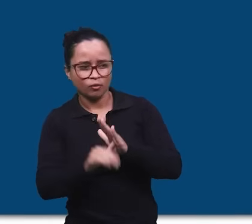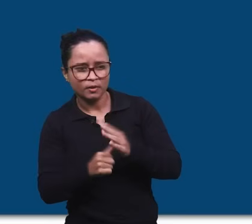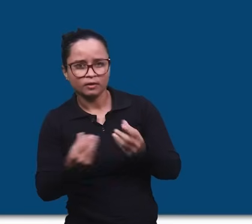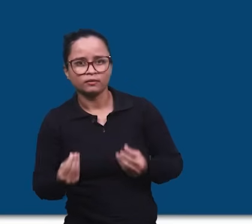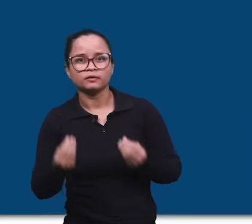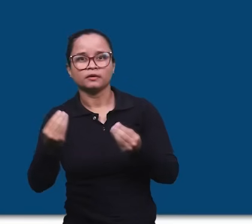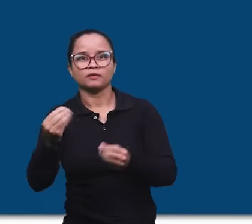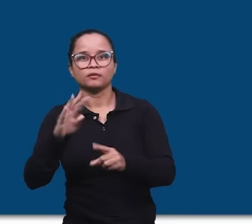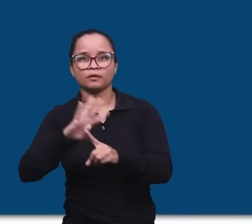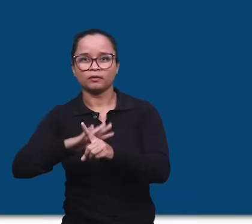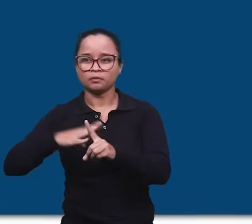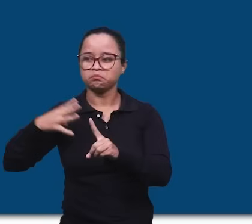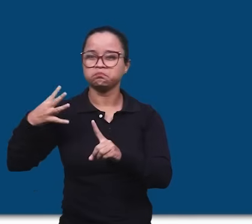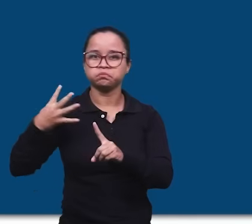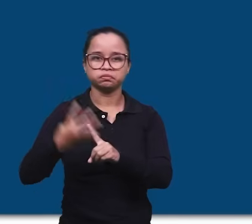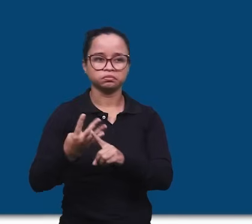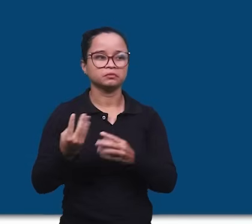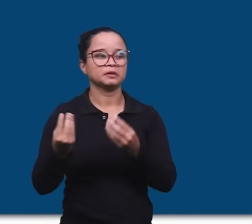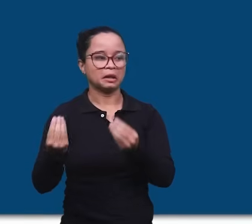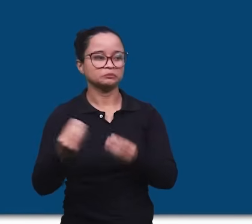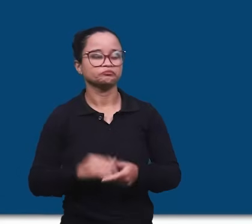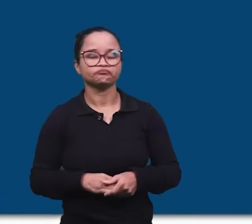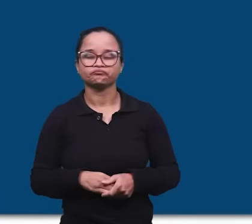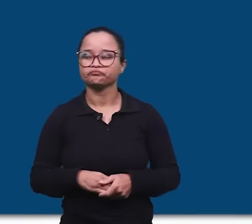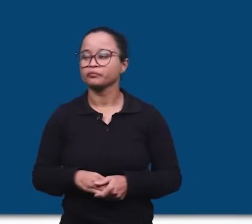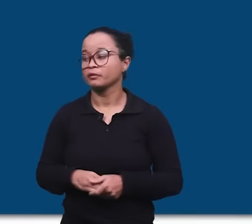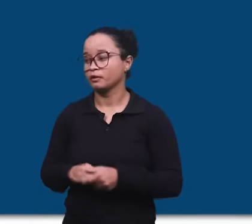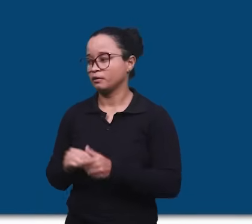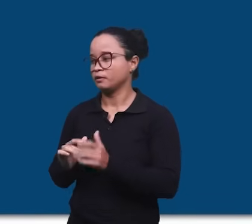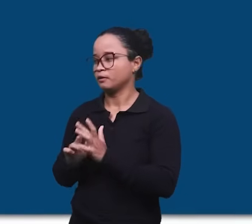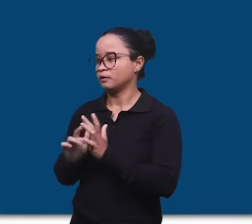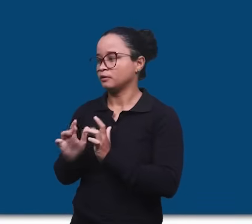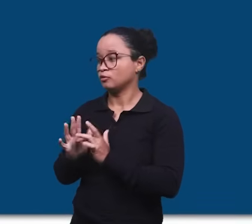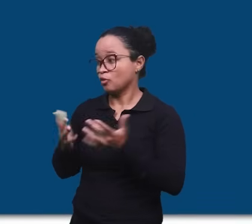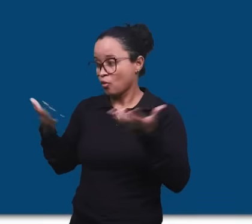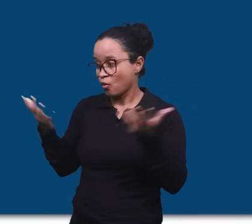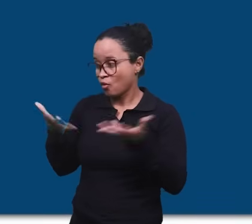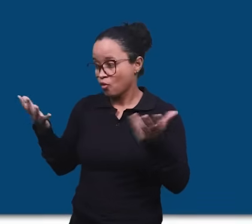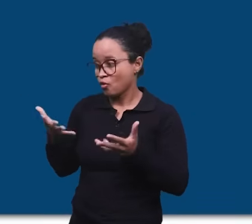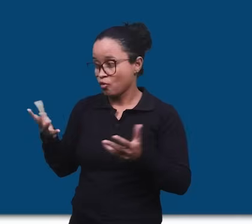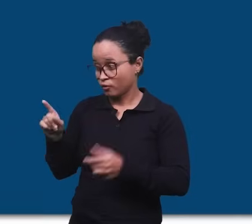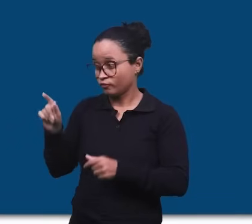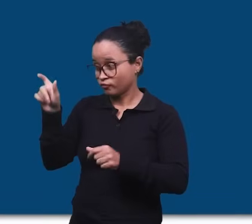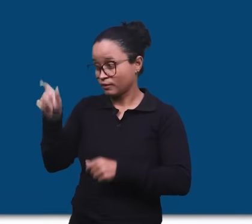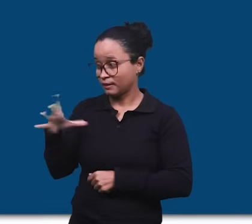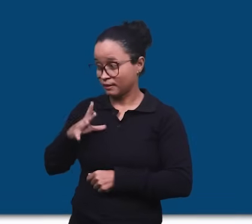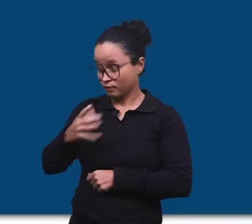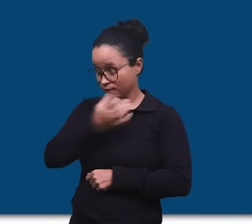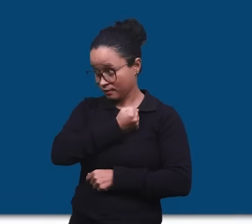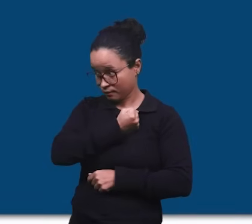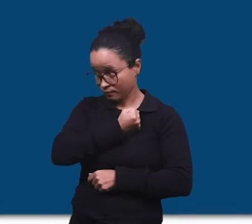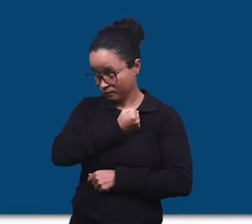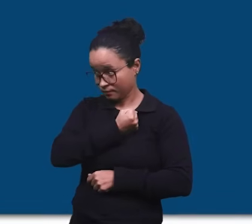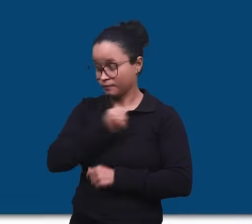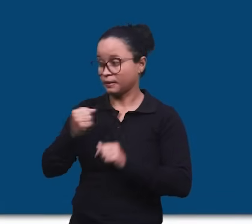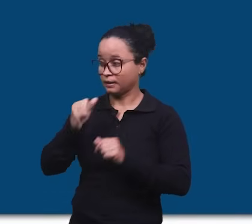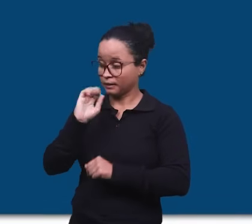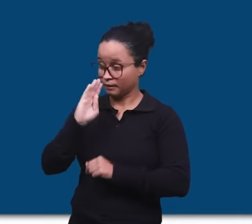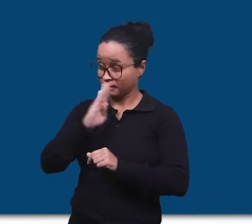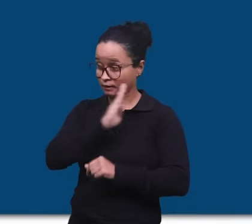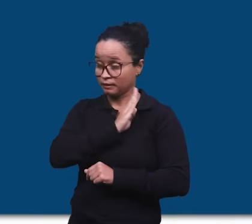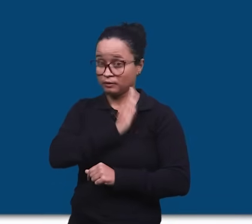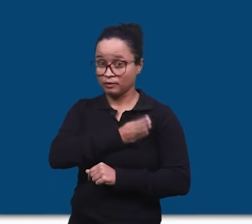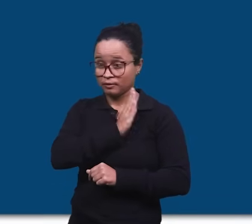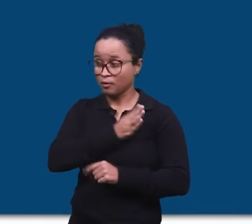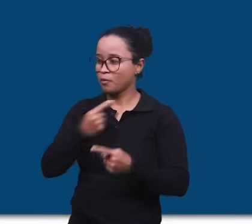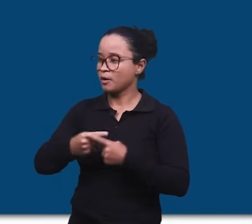restituo quadruplicado. E disse-lhe Jesus: Hoje veio salvação a esta casa, pois também